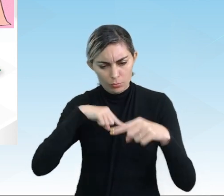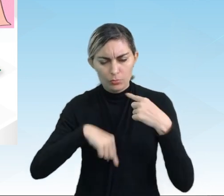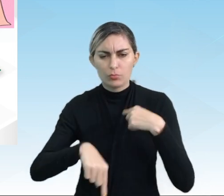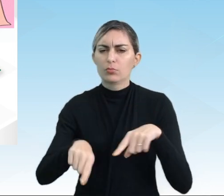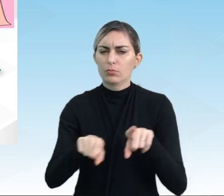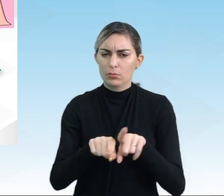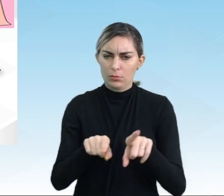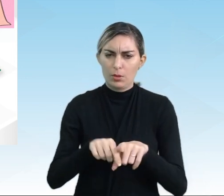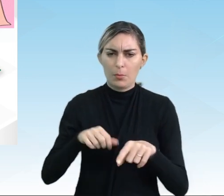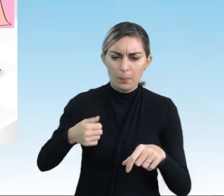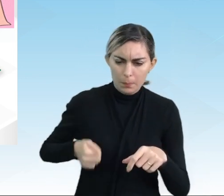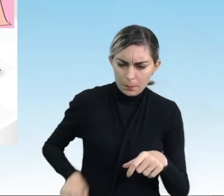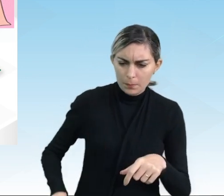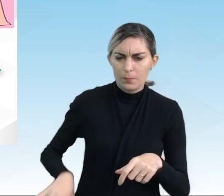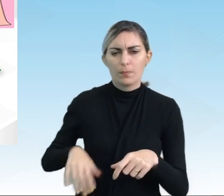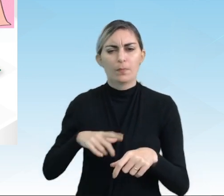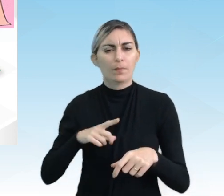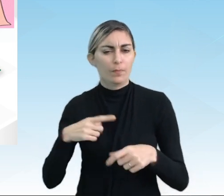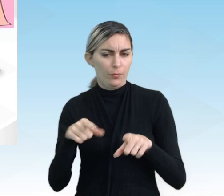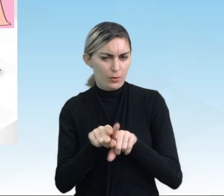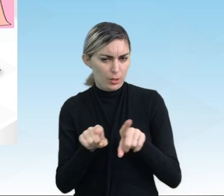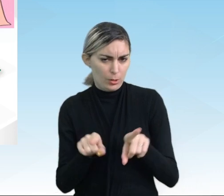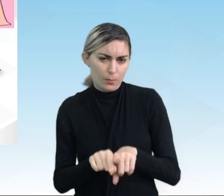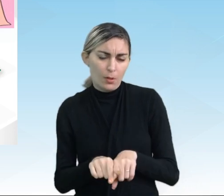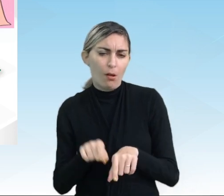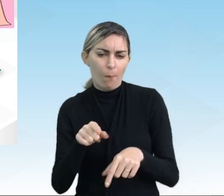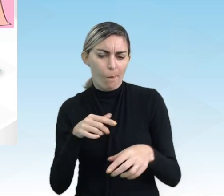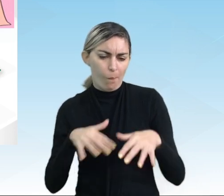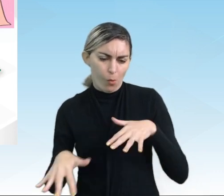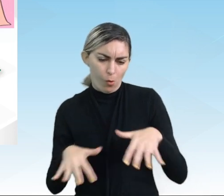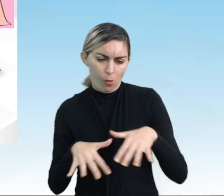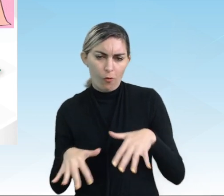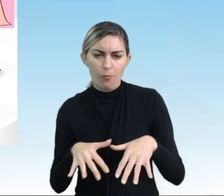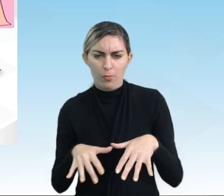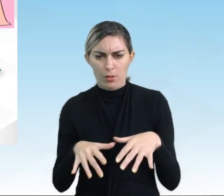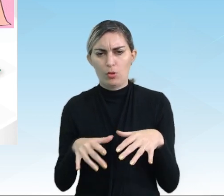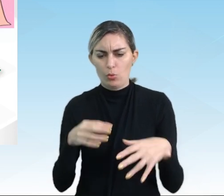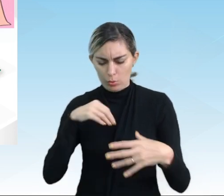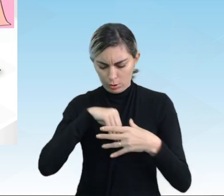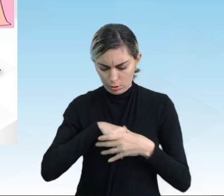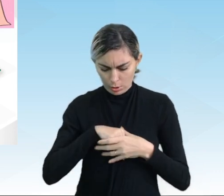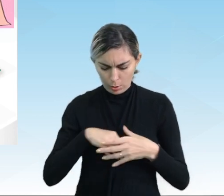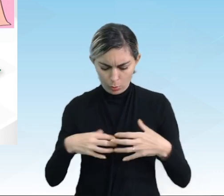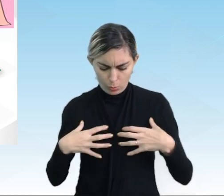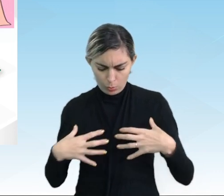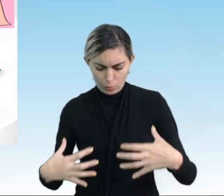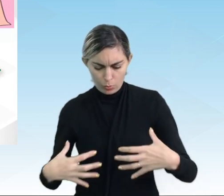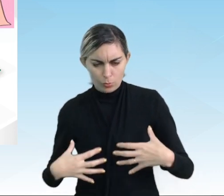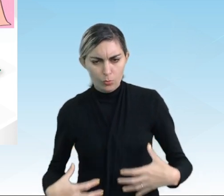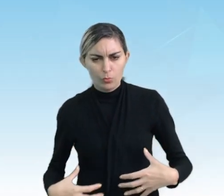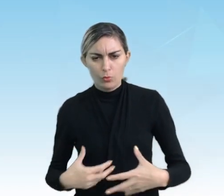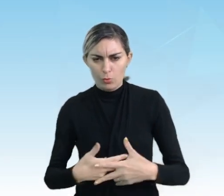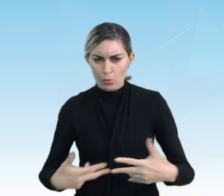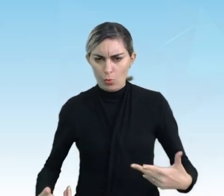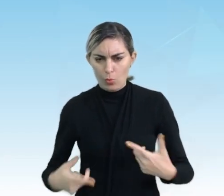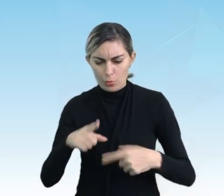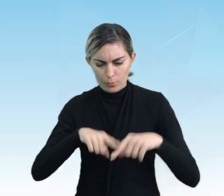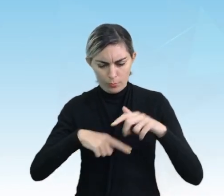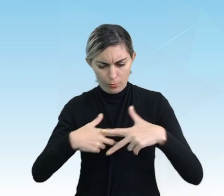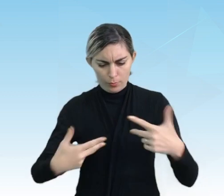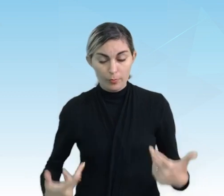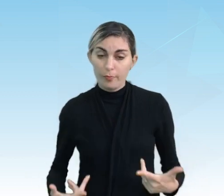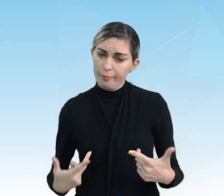e excreção. Também são responsáveis pelos movimentos dos órgãos internos, independente da vontade